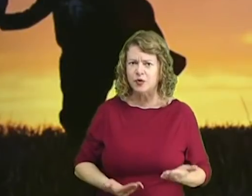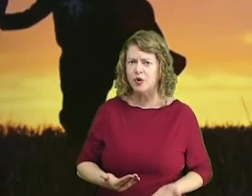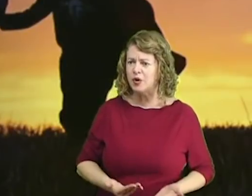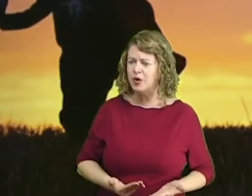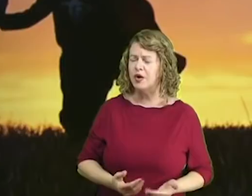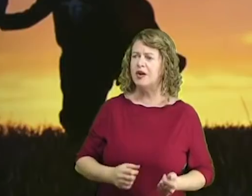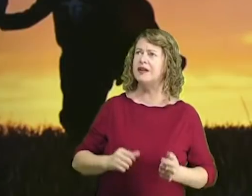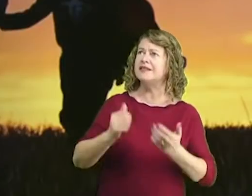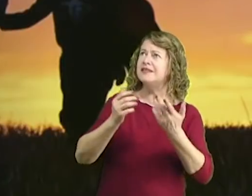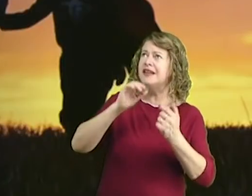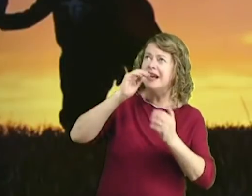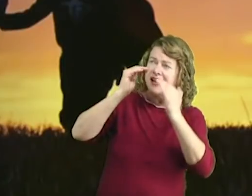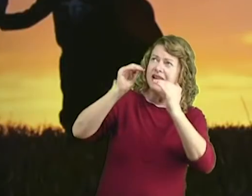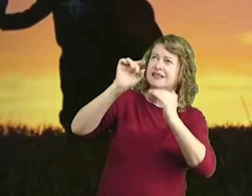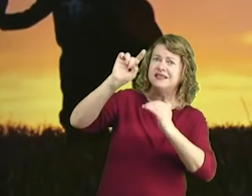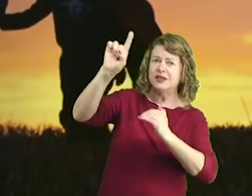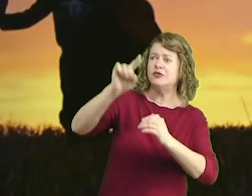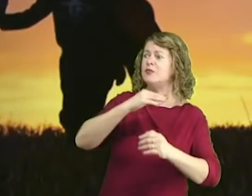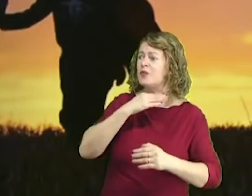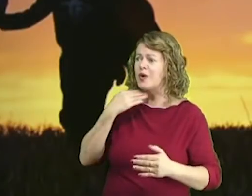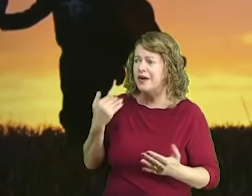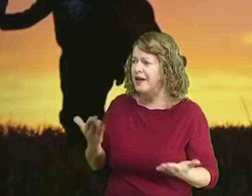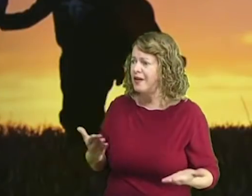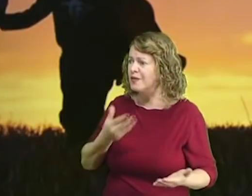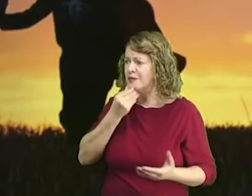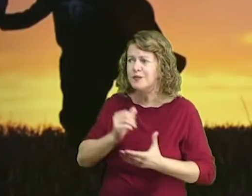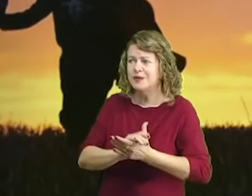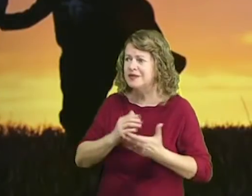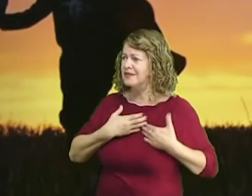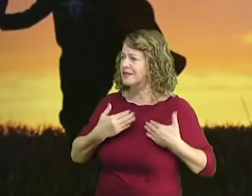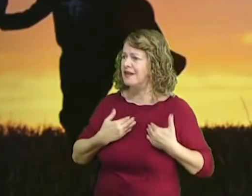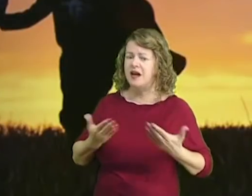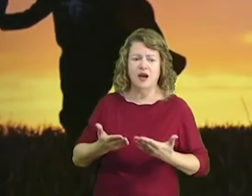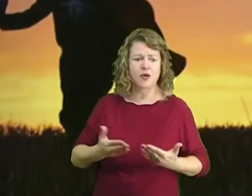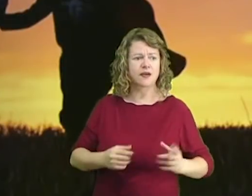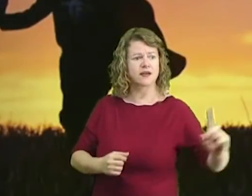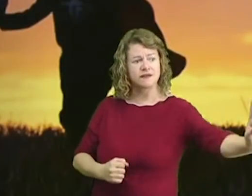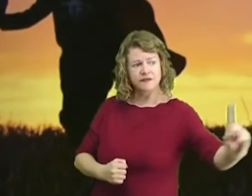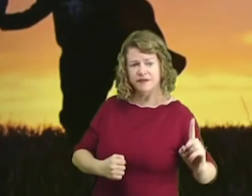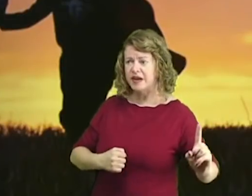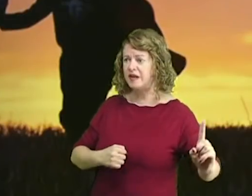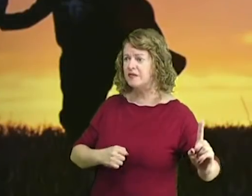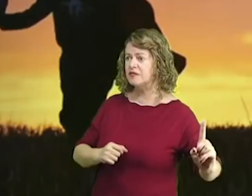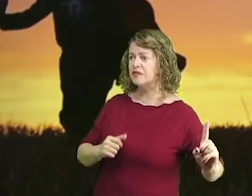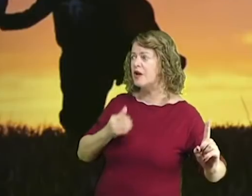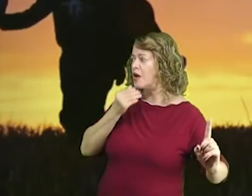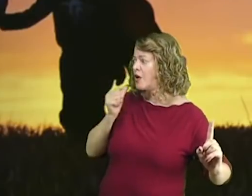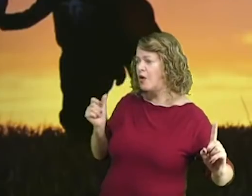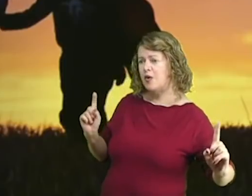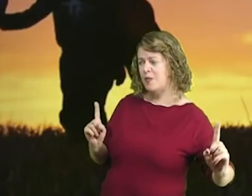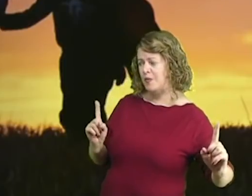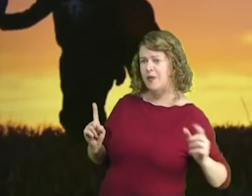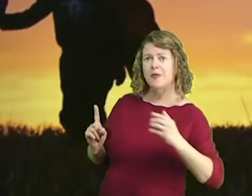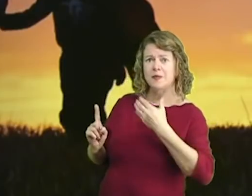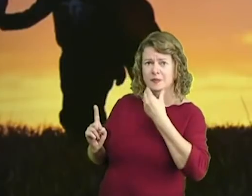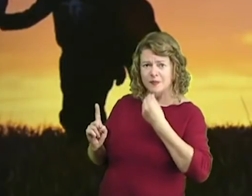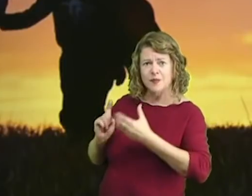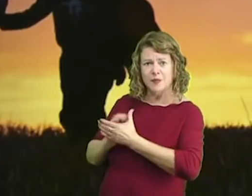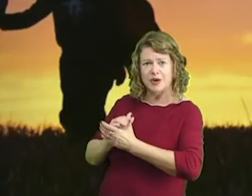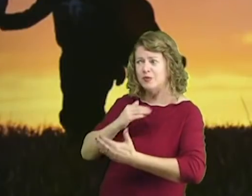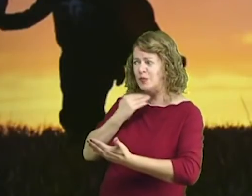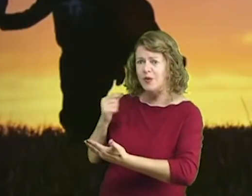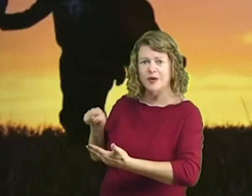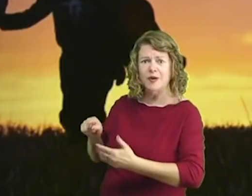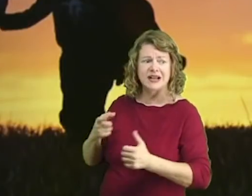dois filhos como escravos. Eliseu perguntou-lhe: como posso ajudá-la? Diga-me o que você tem